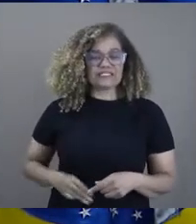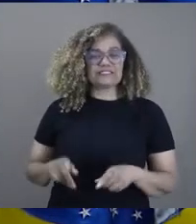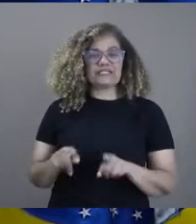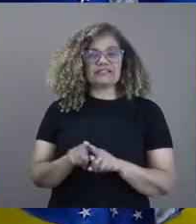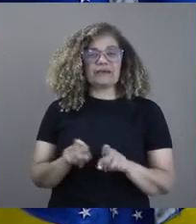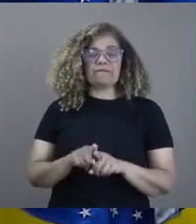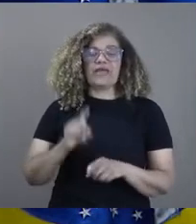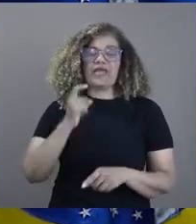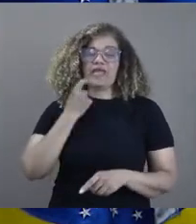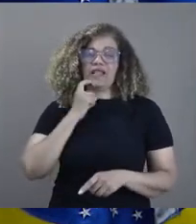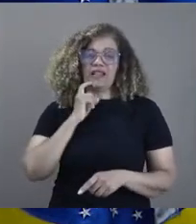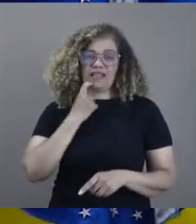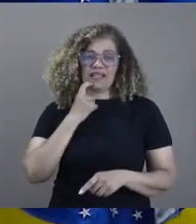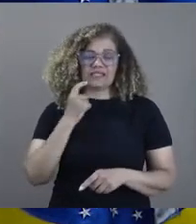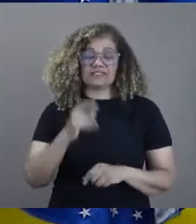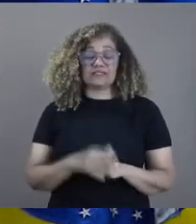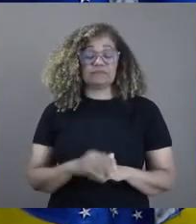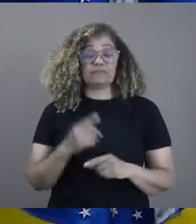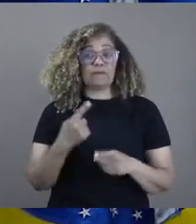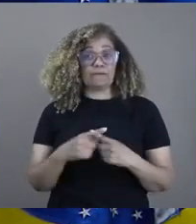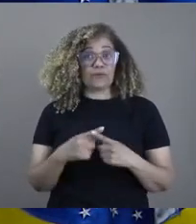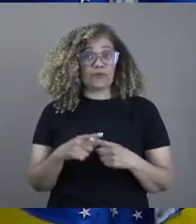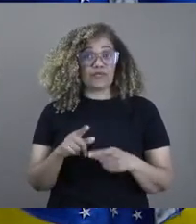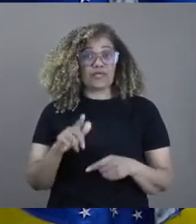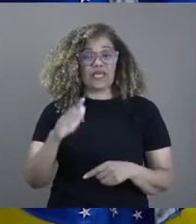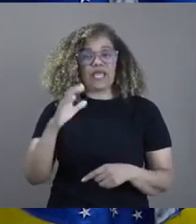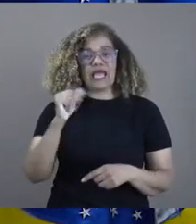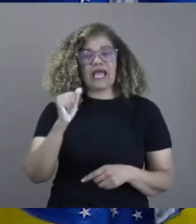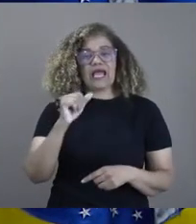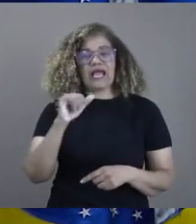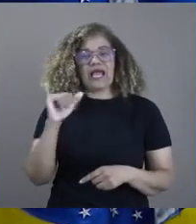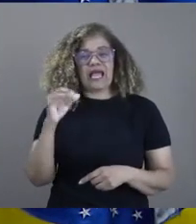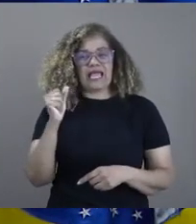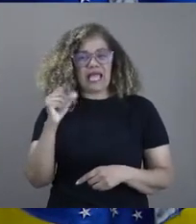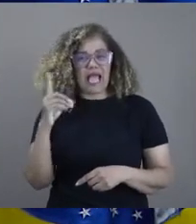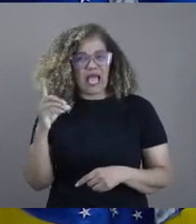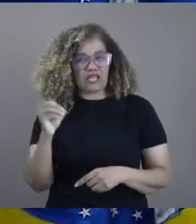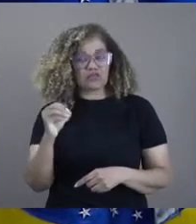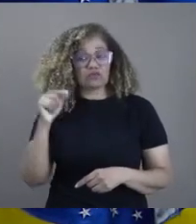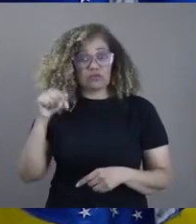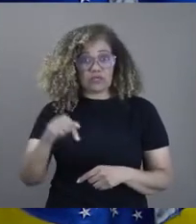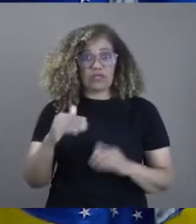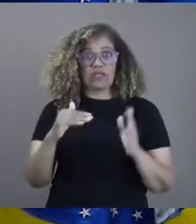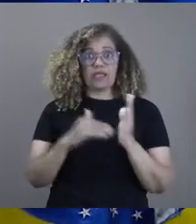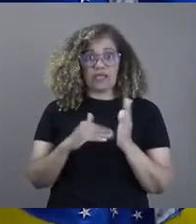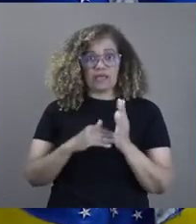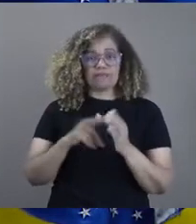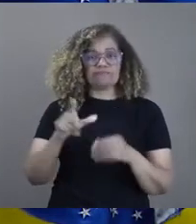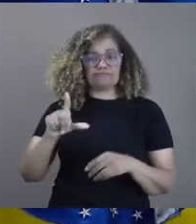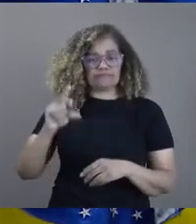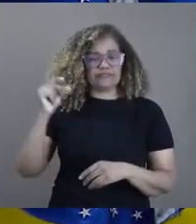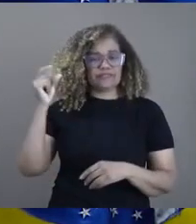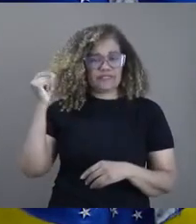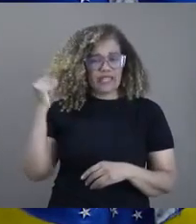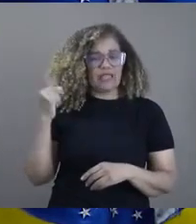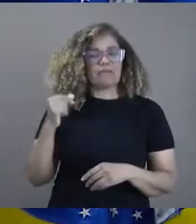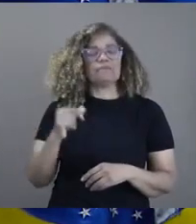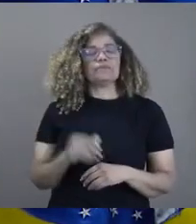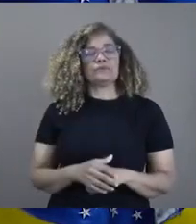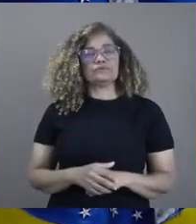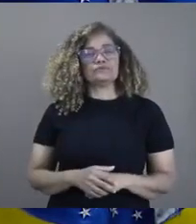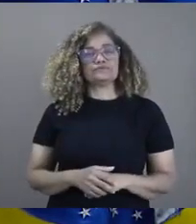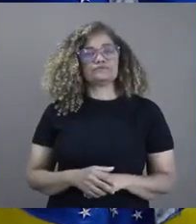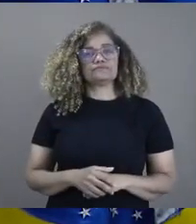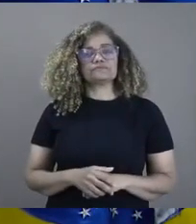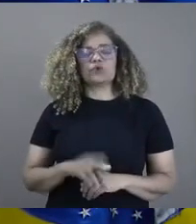porque segundo o governador Ronaldo Caiado que aqui esteve por muito tempo no Congresso Nacional do Senado na Câmara